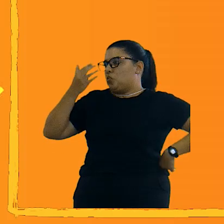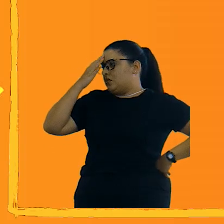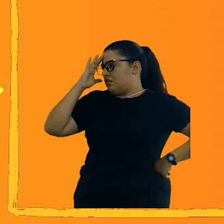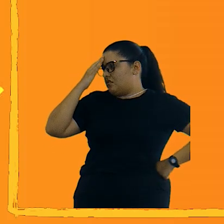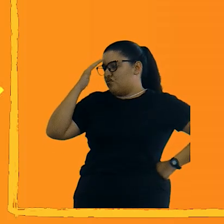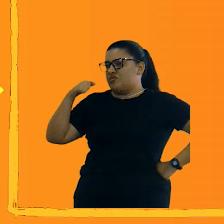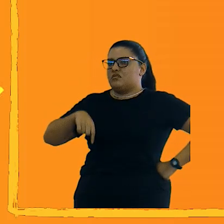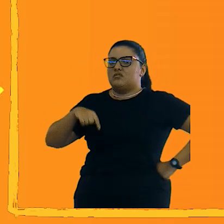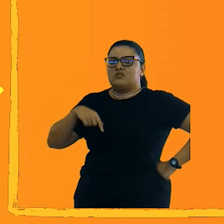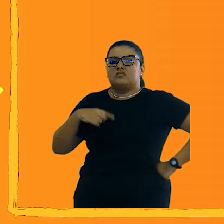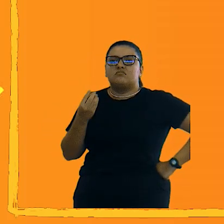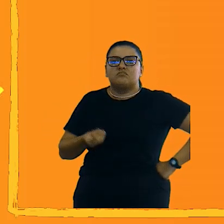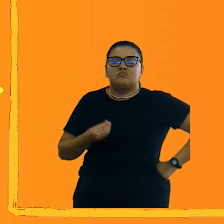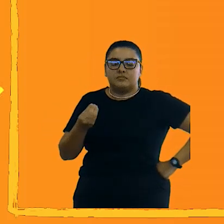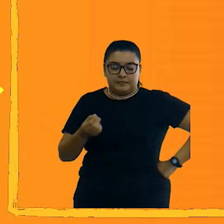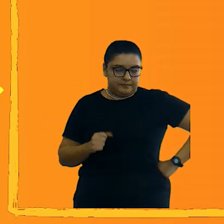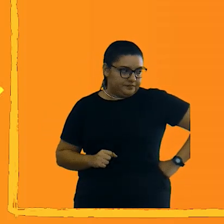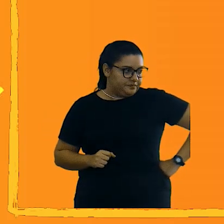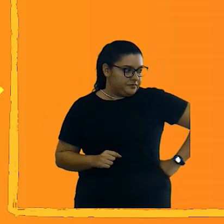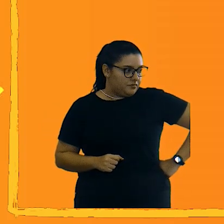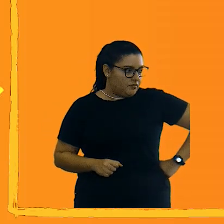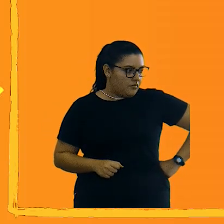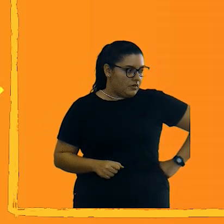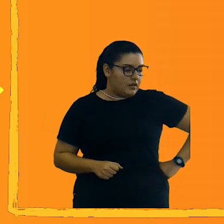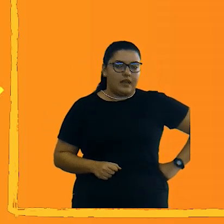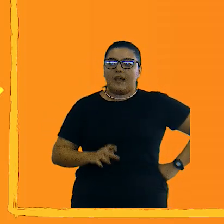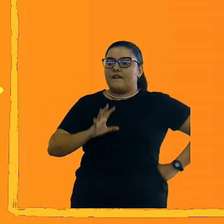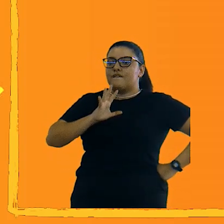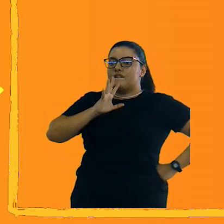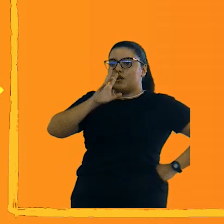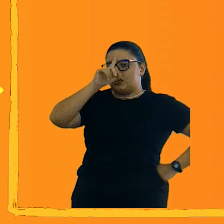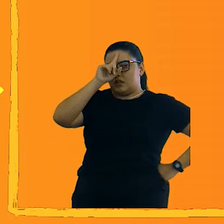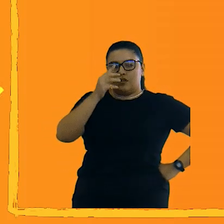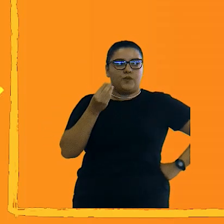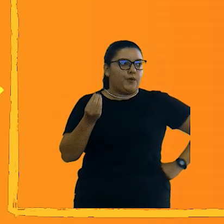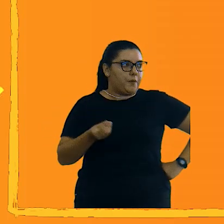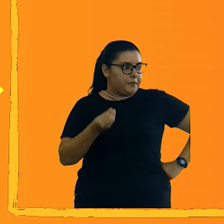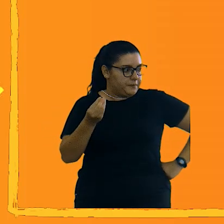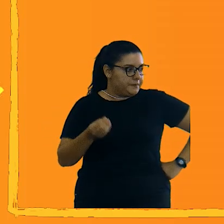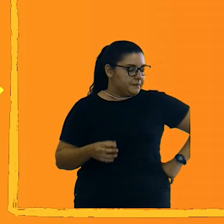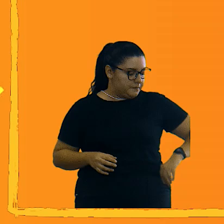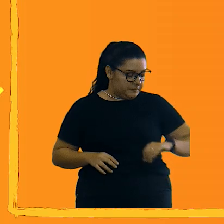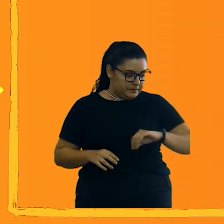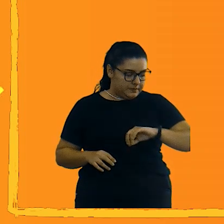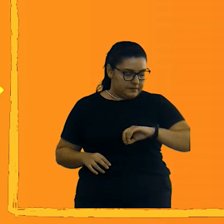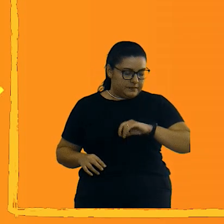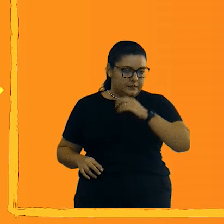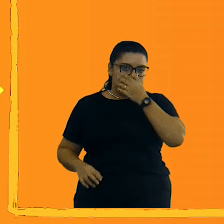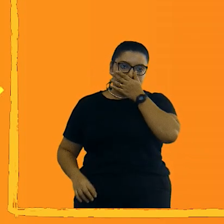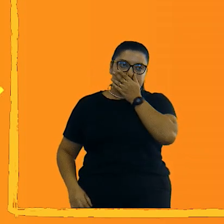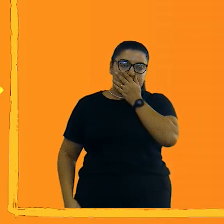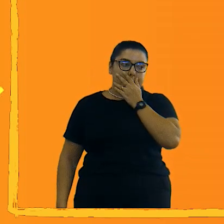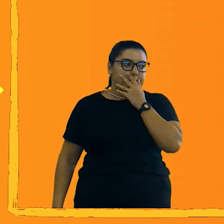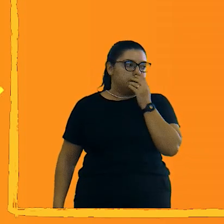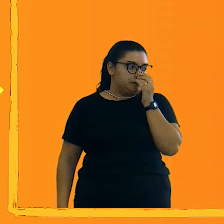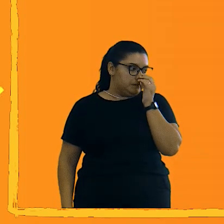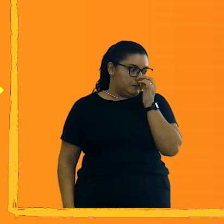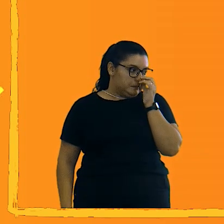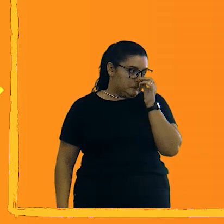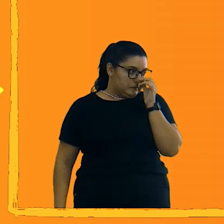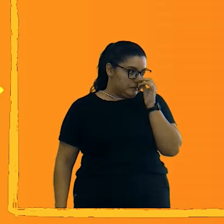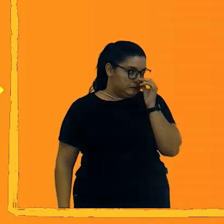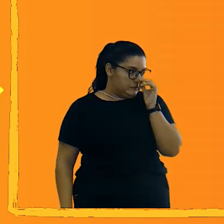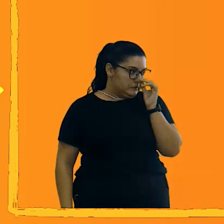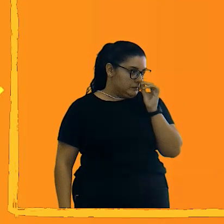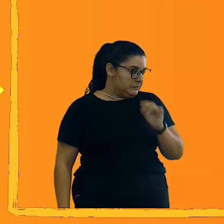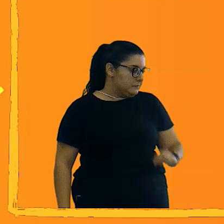entendi pessoal vamos de novo pra velocidade média olha só bora de novo para cá